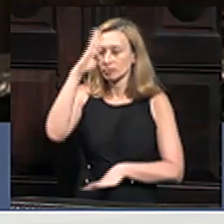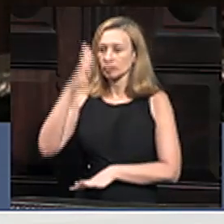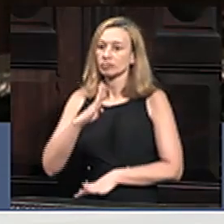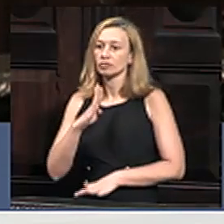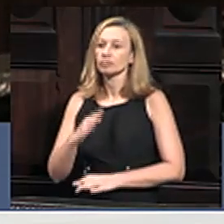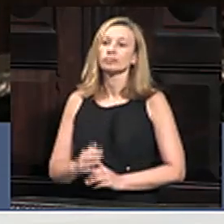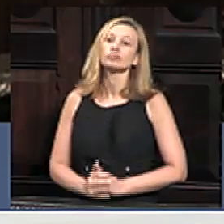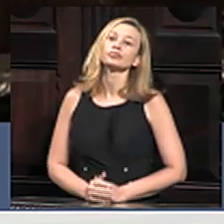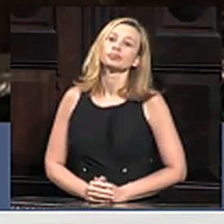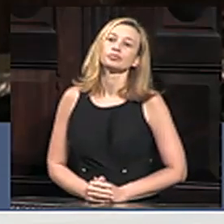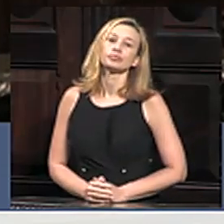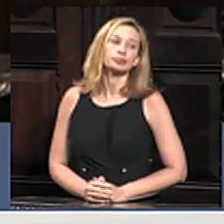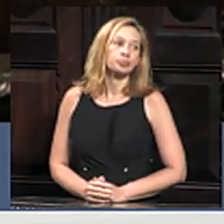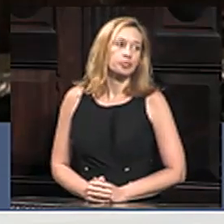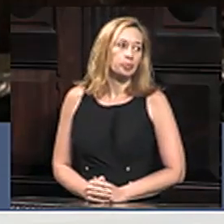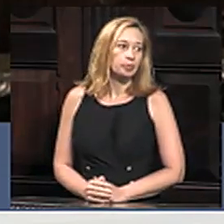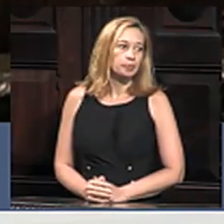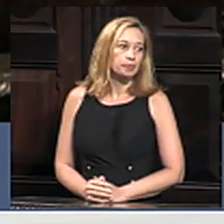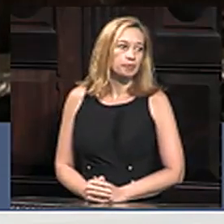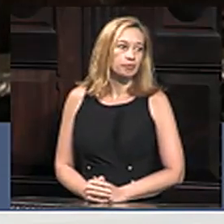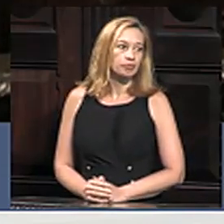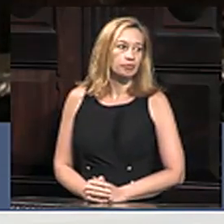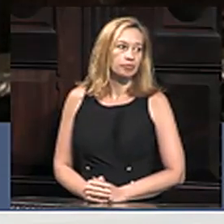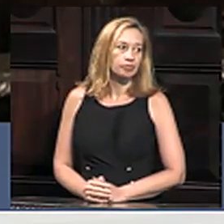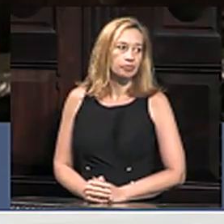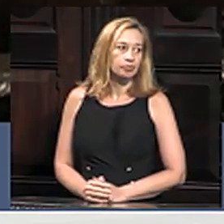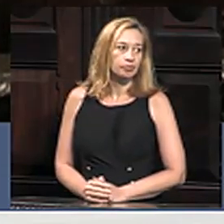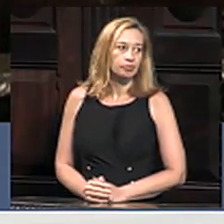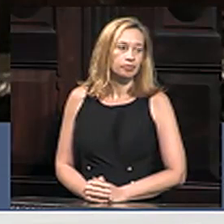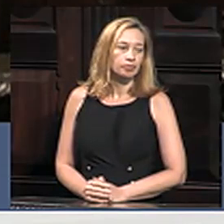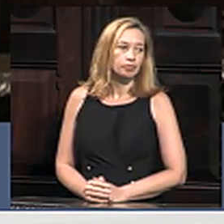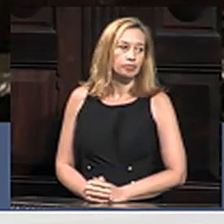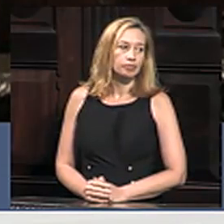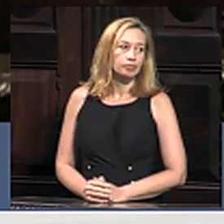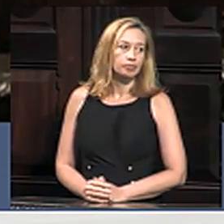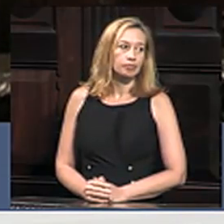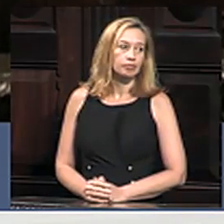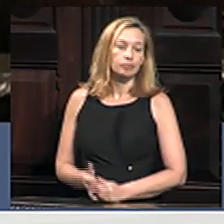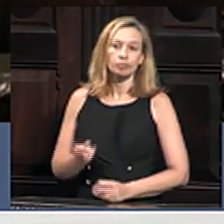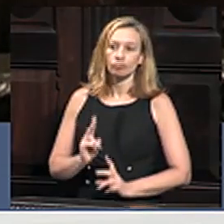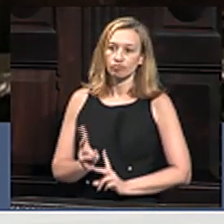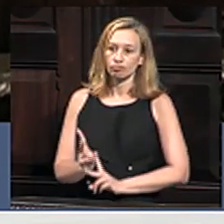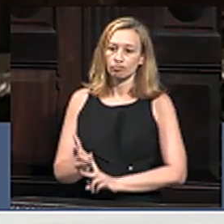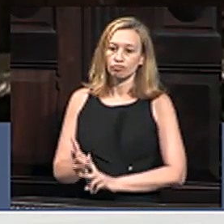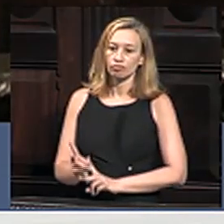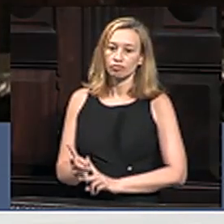restabelecer o Estado democrático de direito.